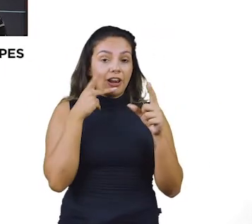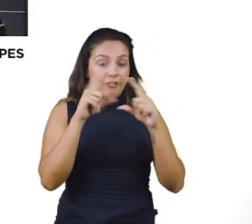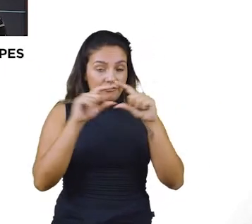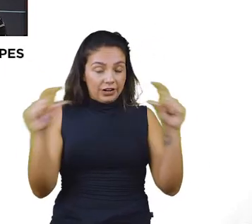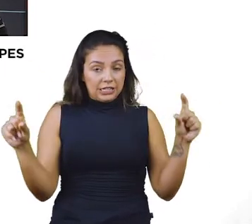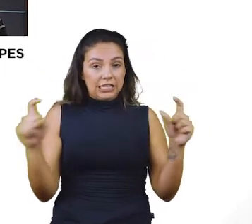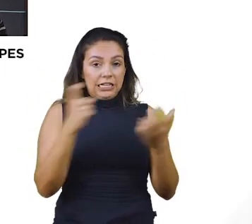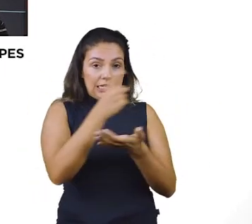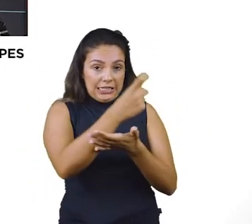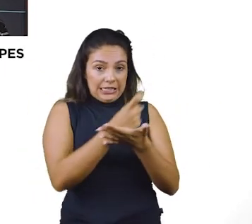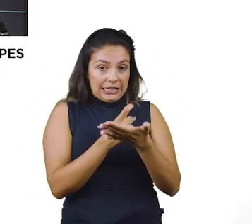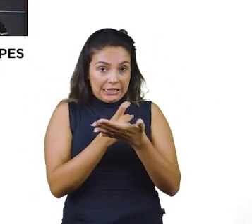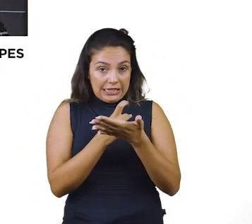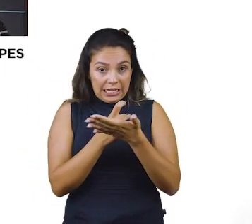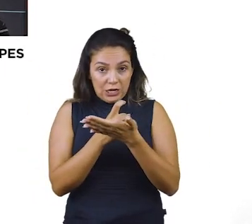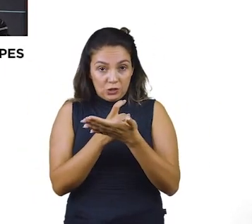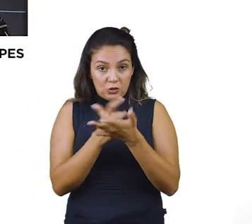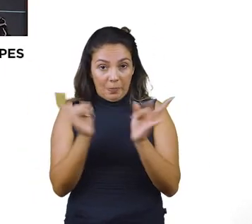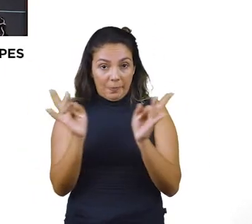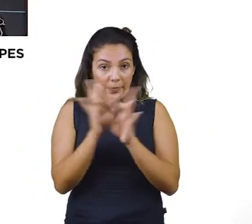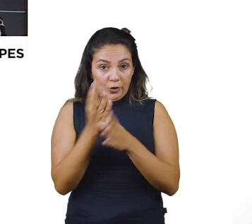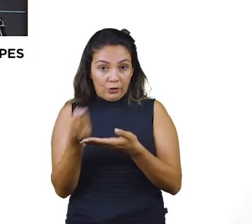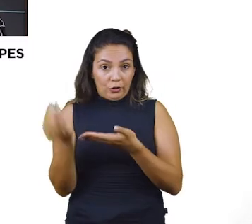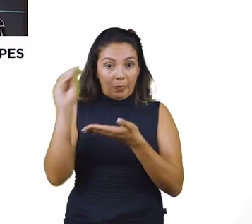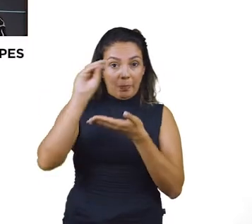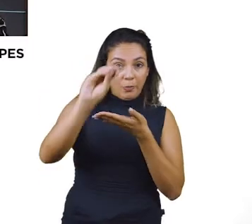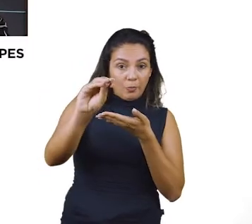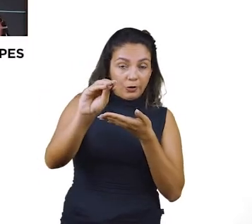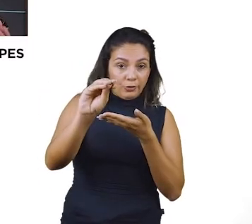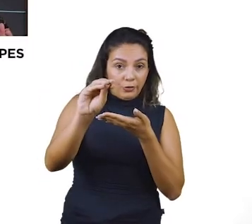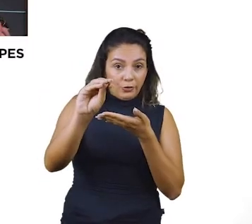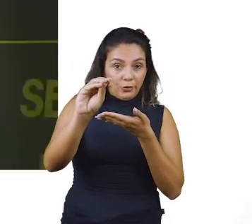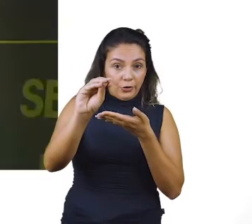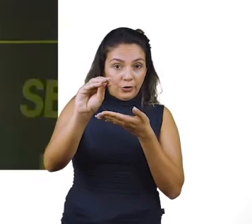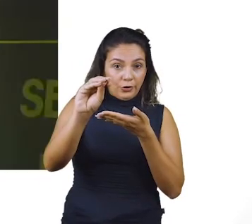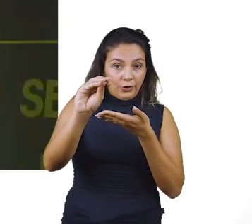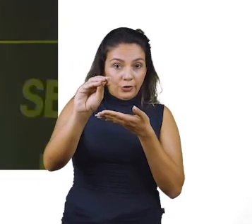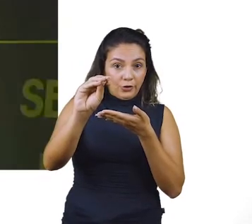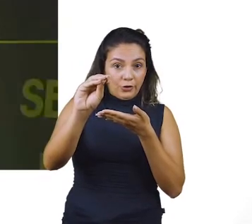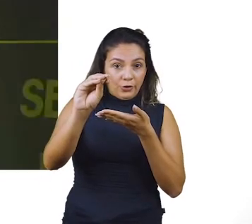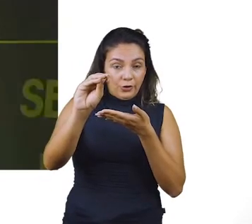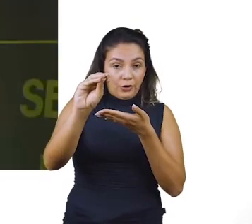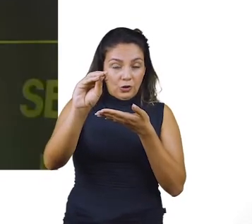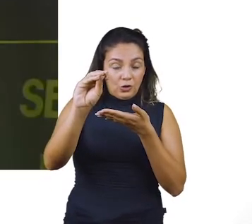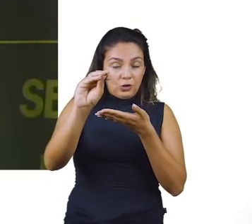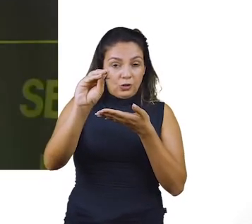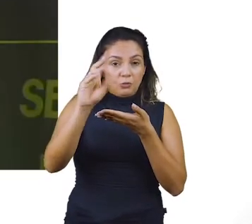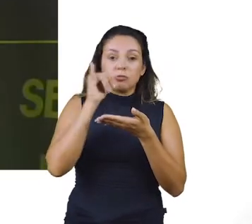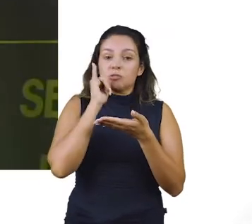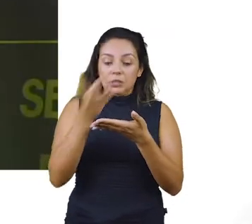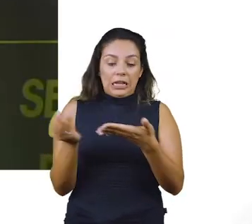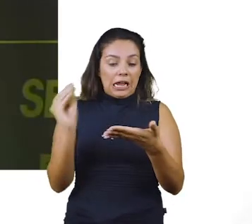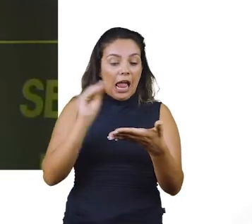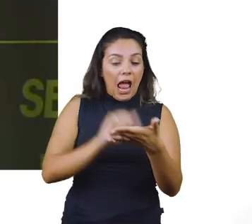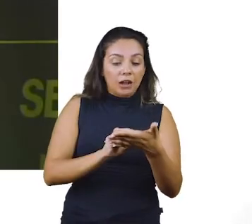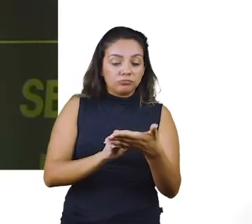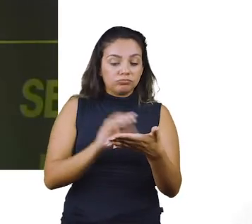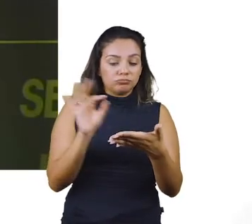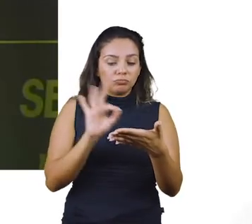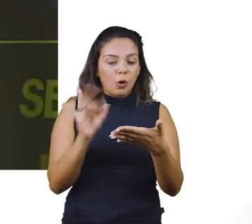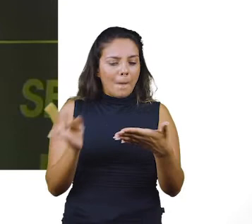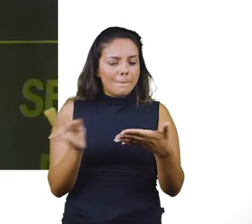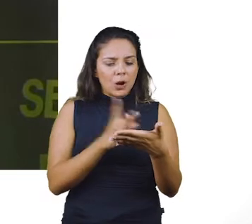para ser publicado quando a gente percebe que a gente não pode acrescentar e nem tirar mais nada dele. Não é? Quando você,